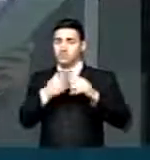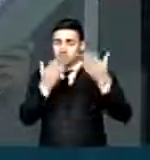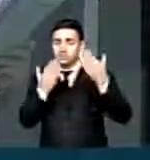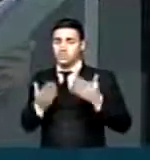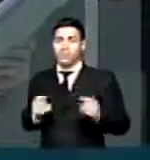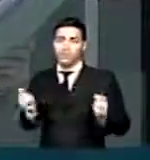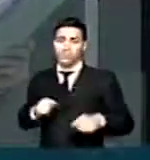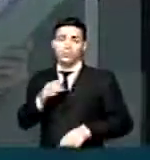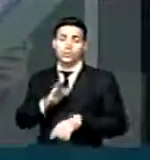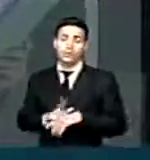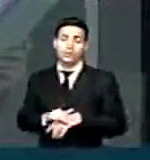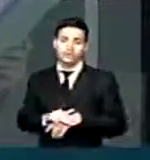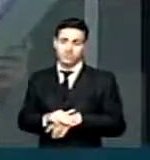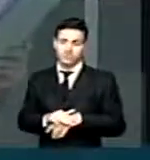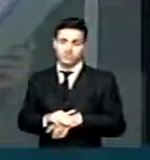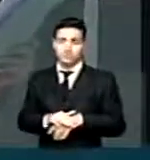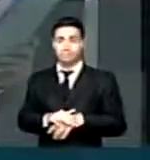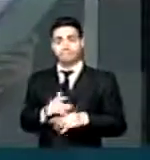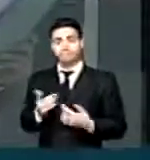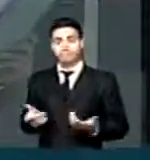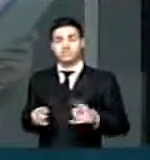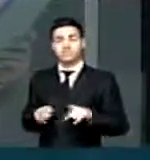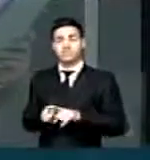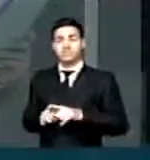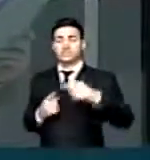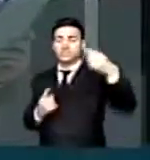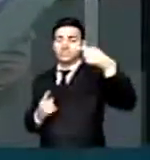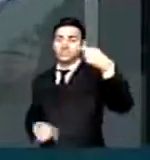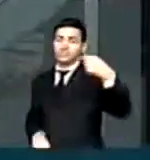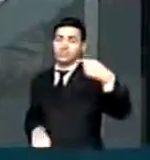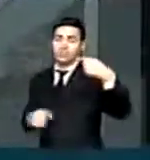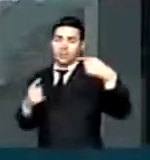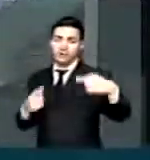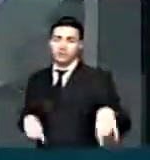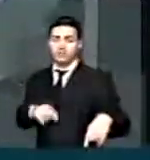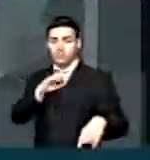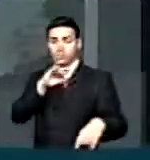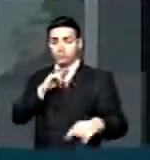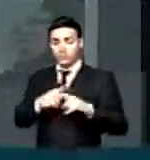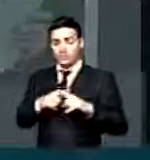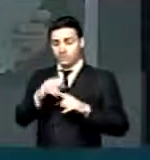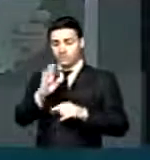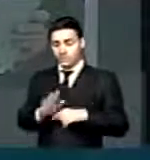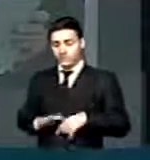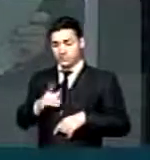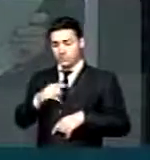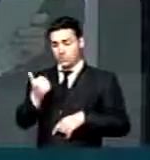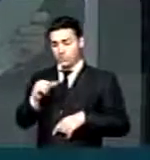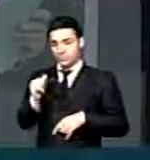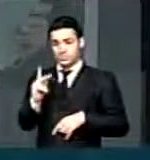peste, praga, representa competitividade desigual. Porque o Brasil, para produzir